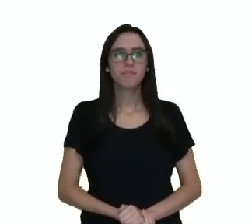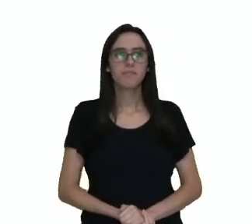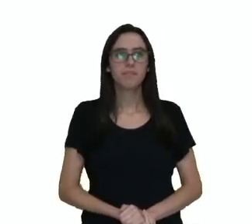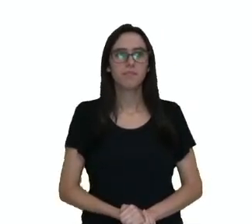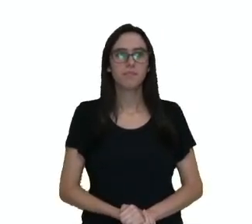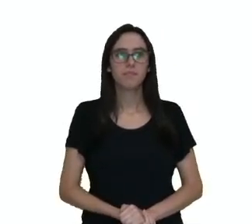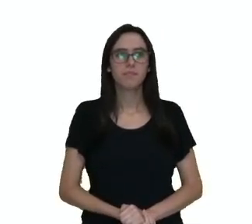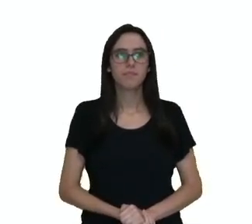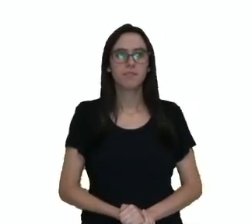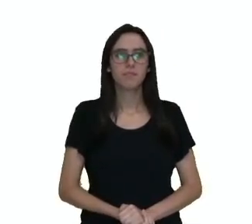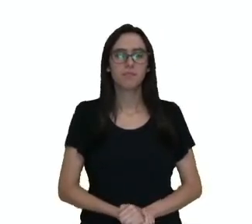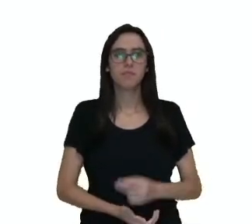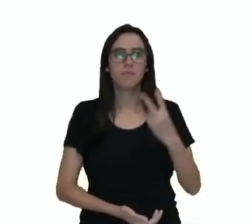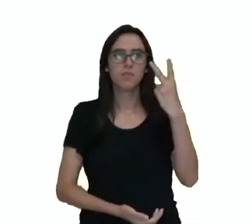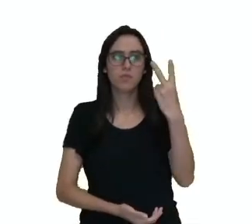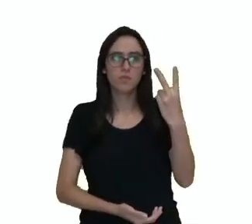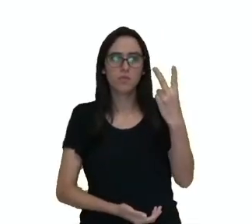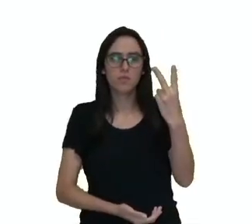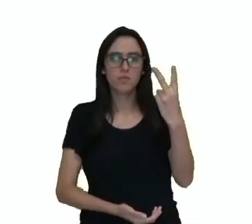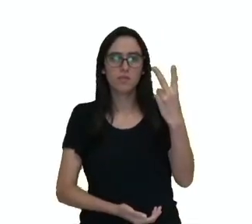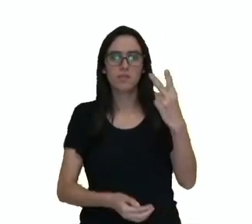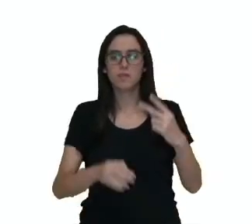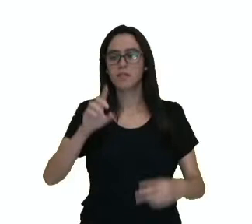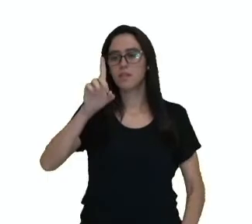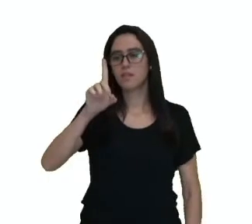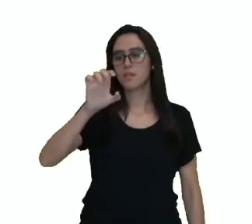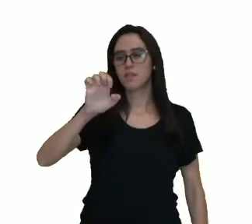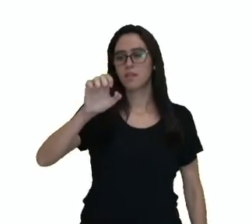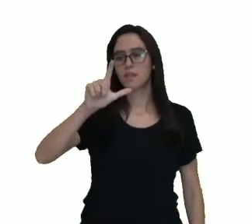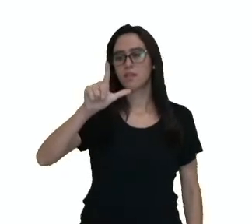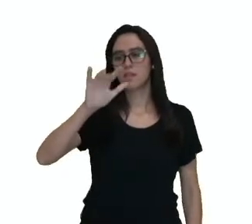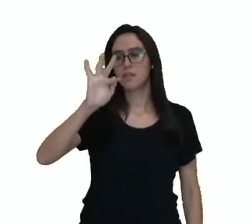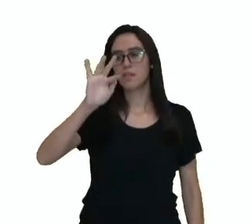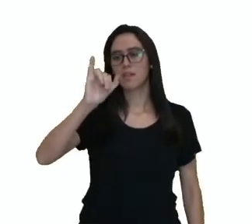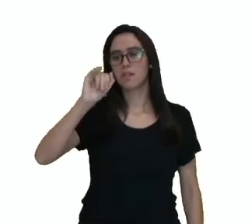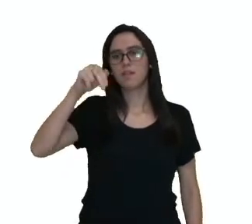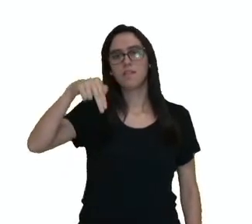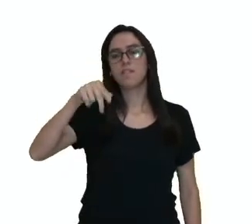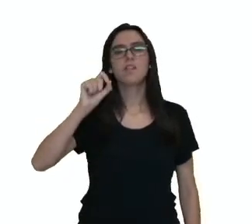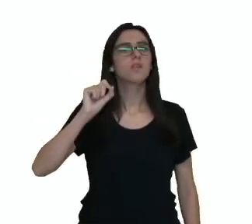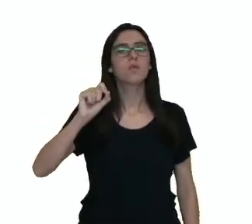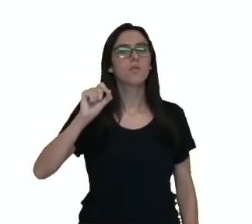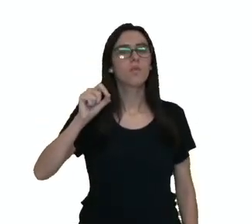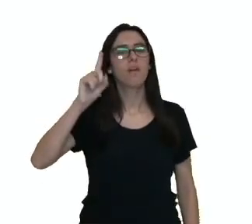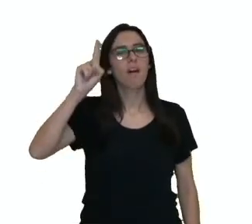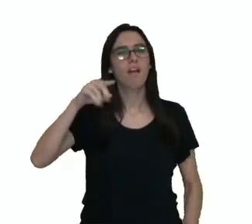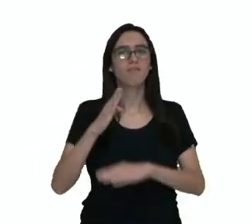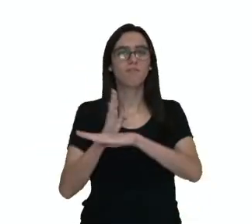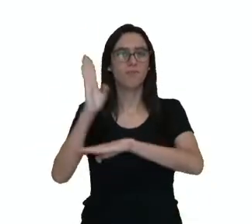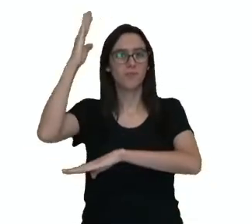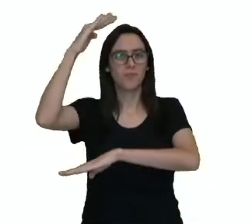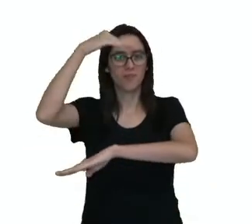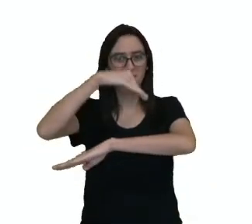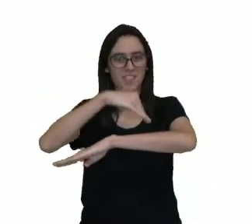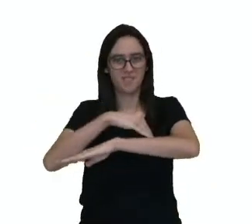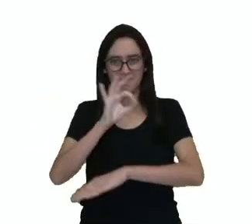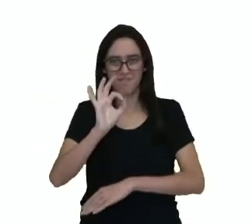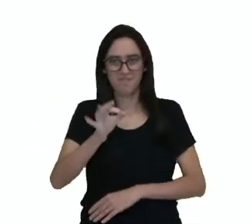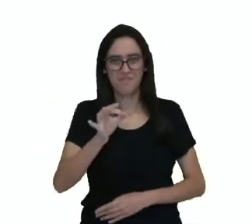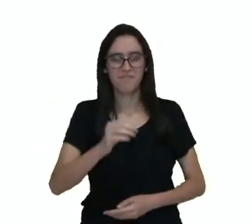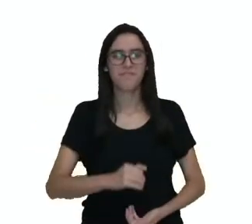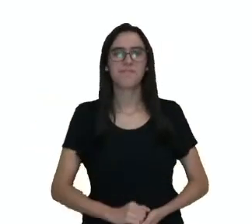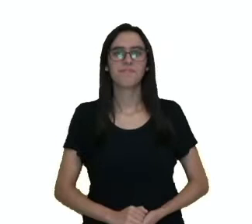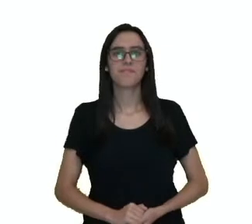Então, barco. Dos, delfim. O que seria delfim? O golfinho. Tá? Então, iniciado com a letra